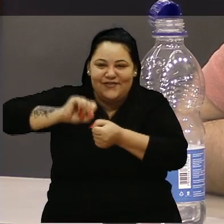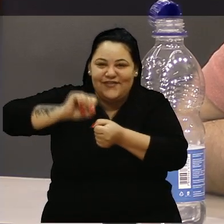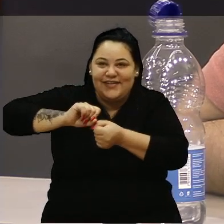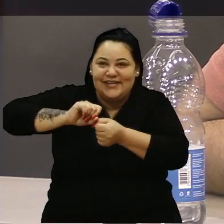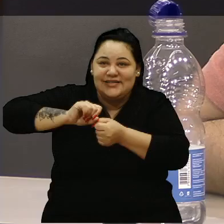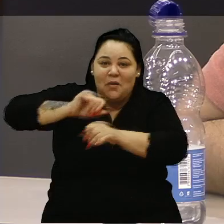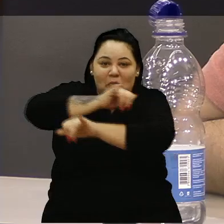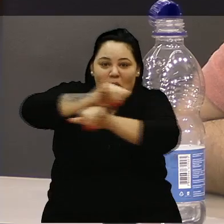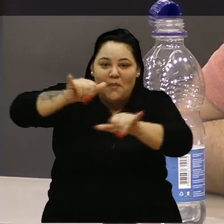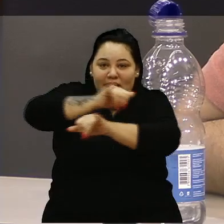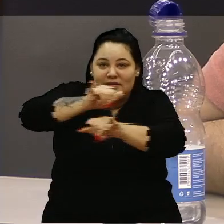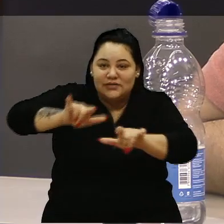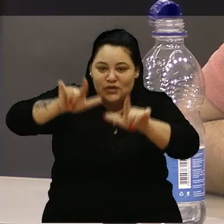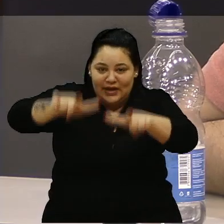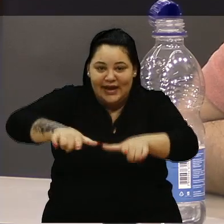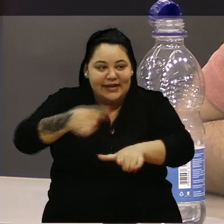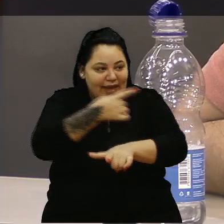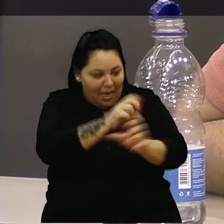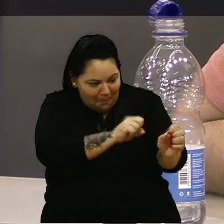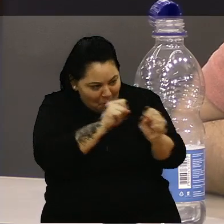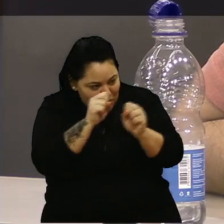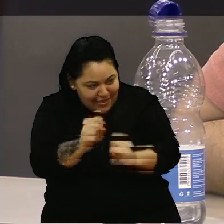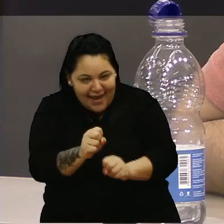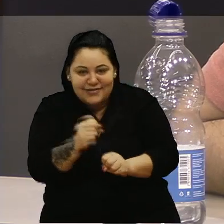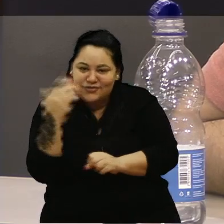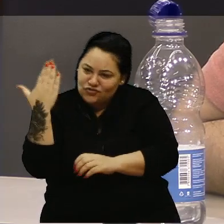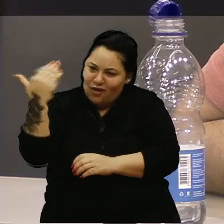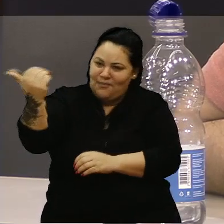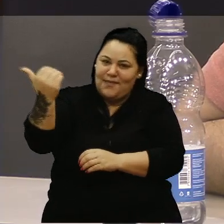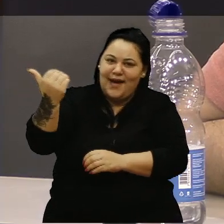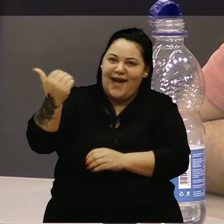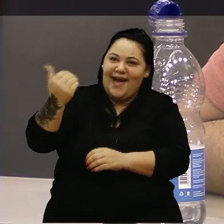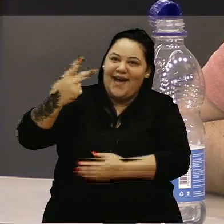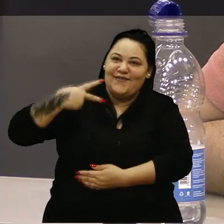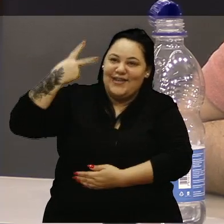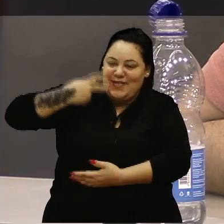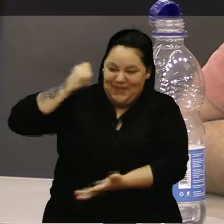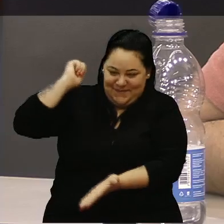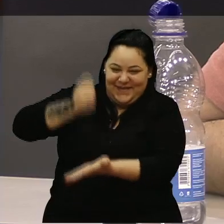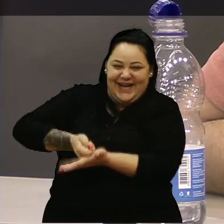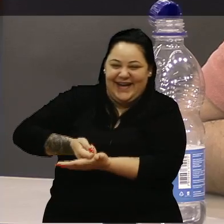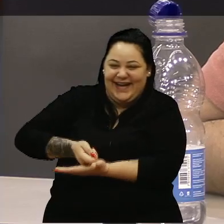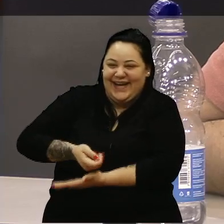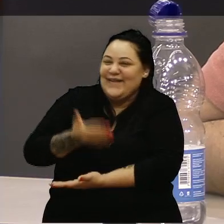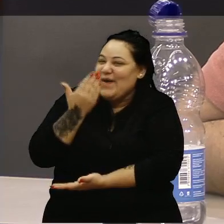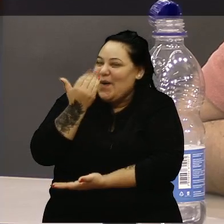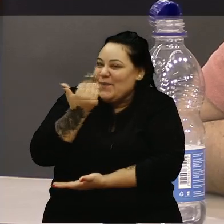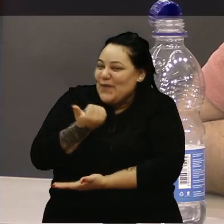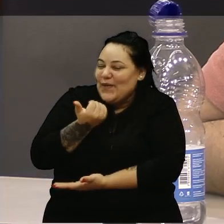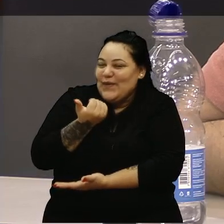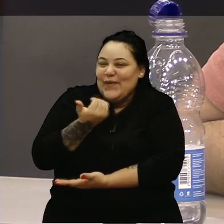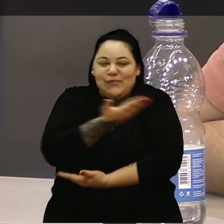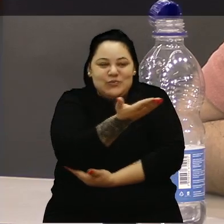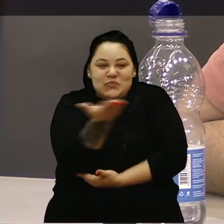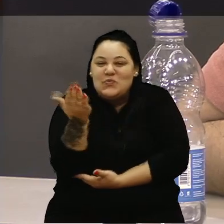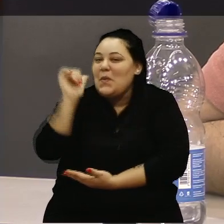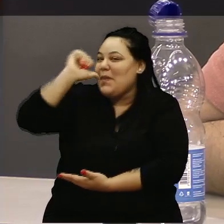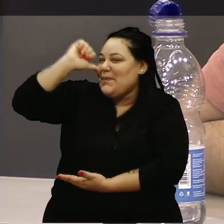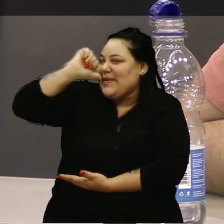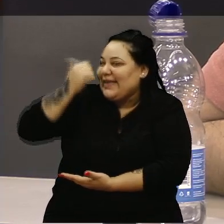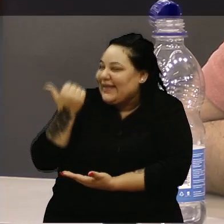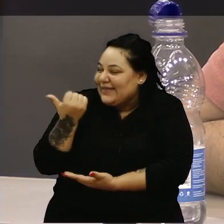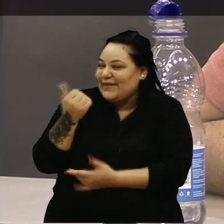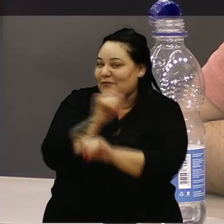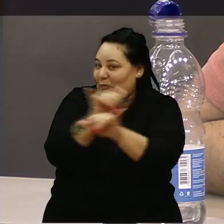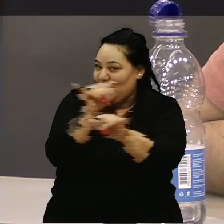desse lugar, que ela pudesse, então, nos levar até lá, né? Pagar um almoço, pagar um coquetel para nós, que é muita propaganda. Então, se é propaganda, agora